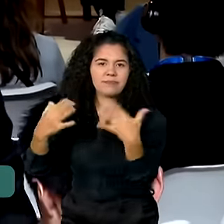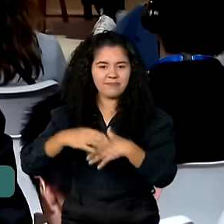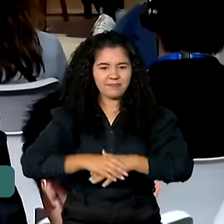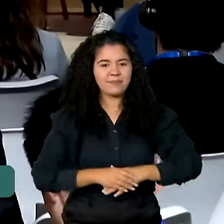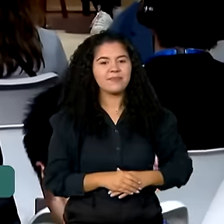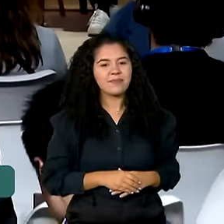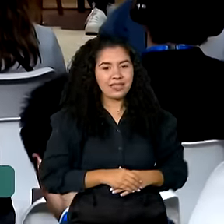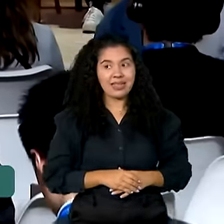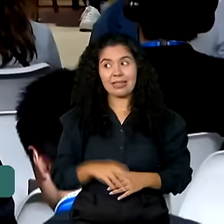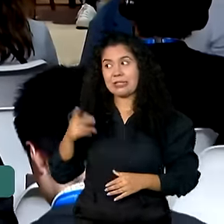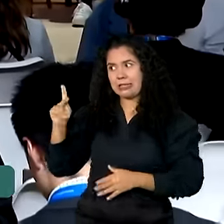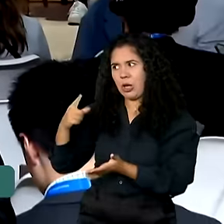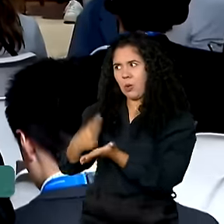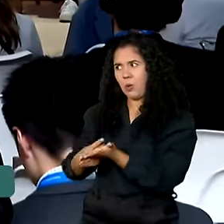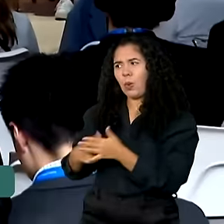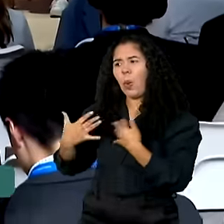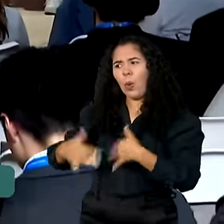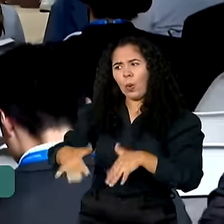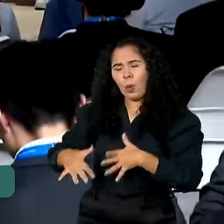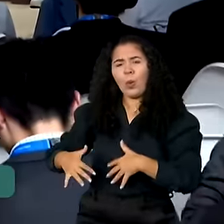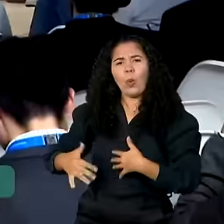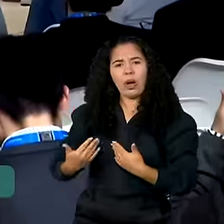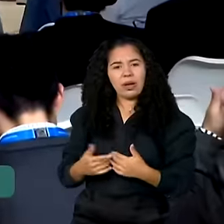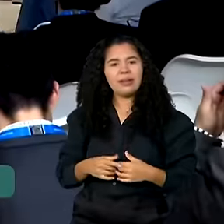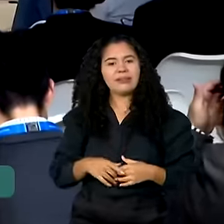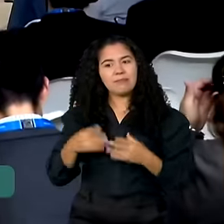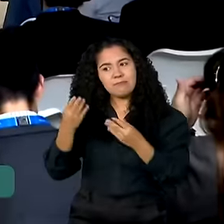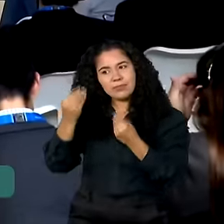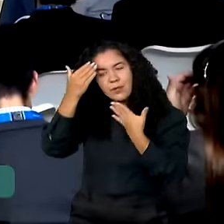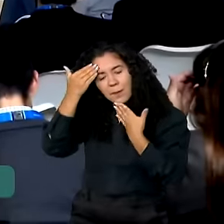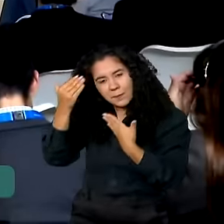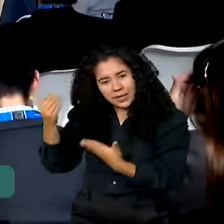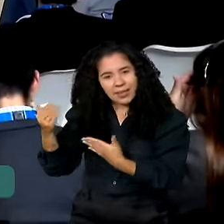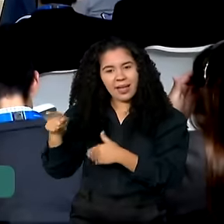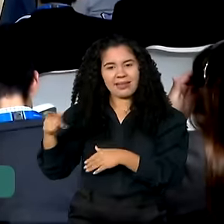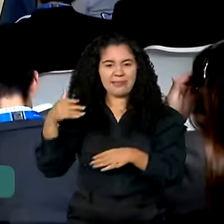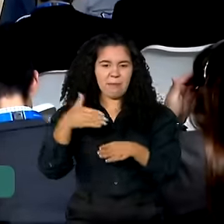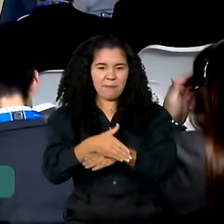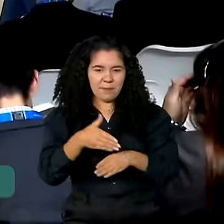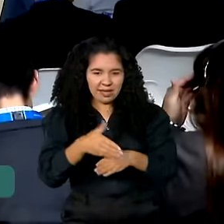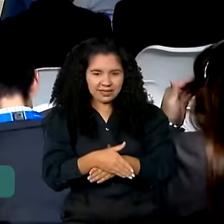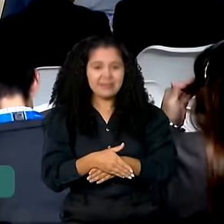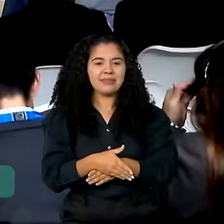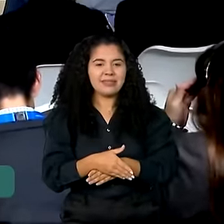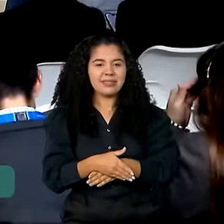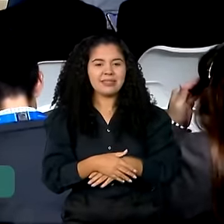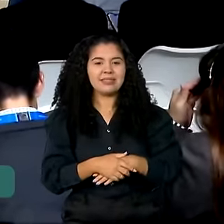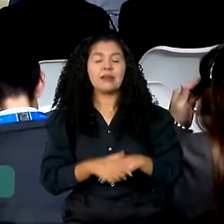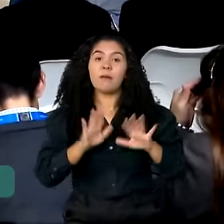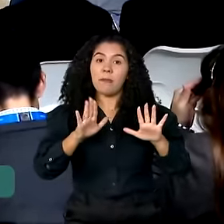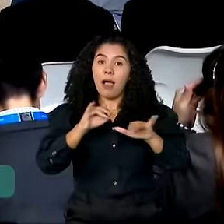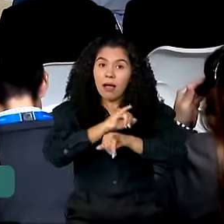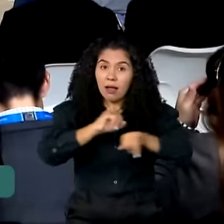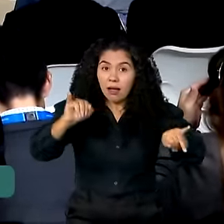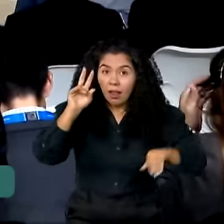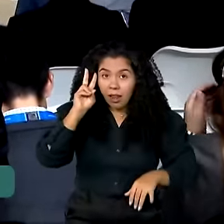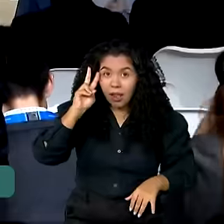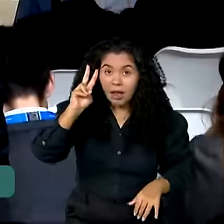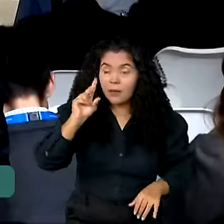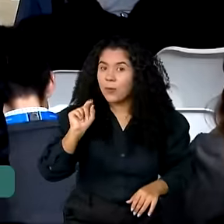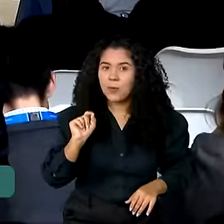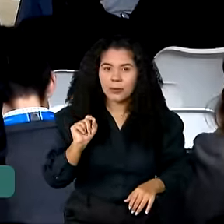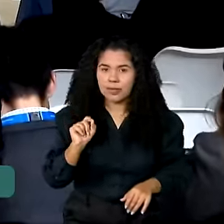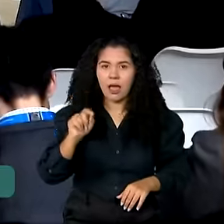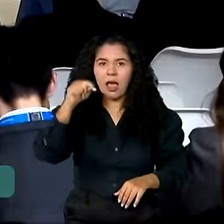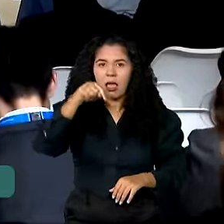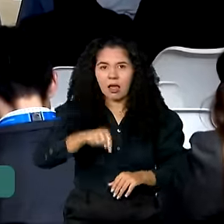plenária, né, que sua agenda também está cheia. Vou deixar, muito obrigada aqui pela participação, tá bom? E lembrando, gente, que toda